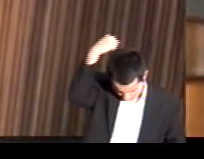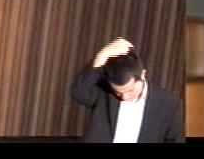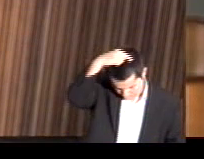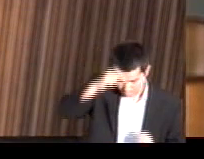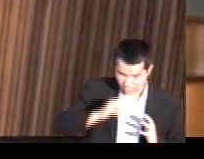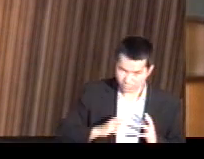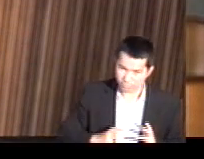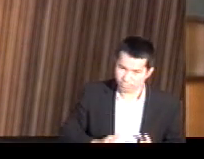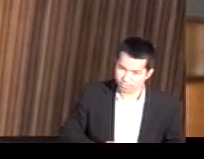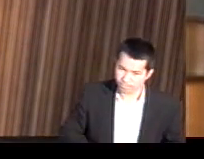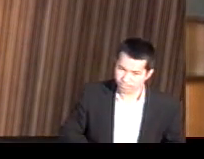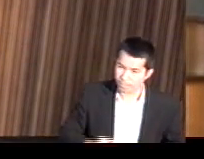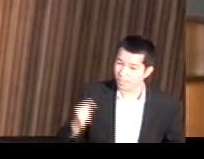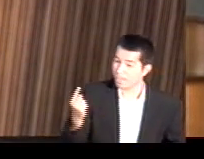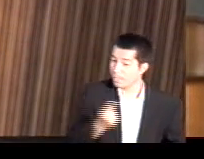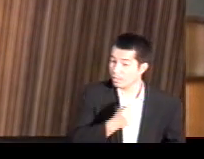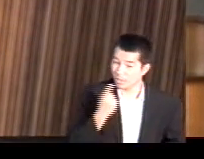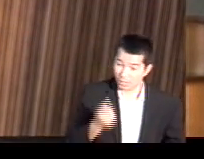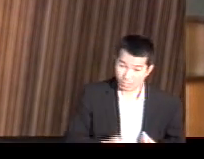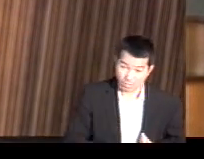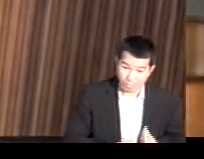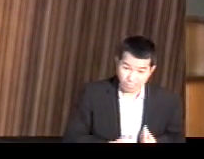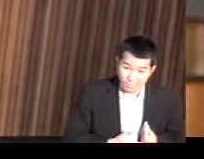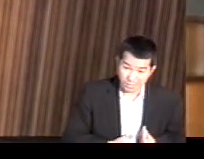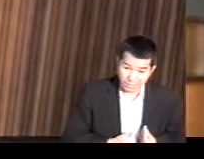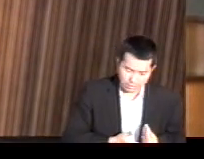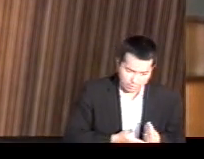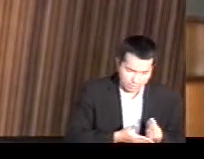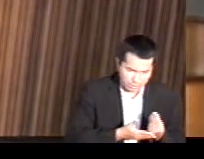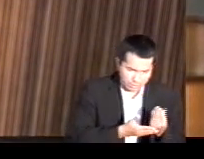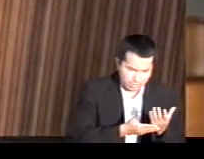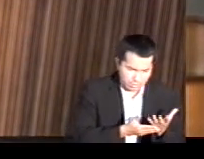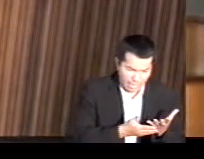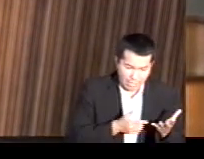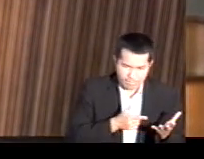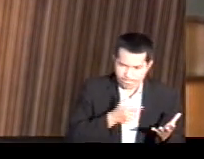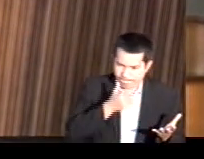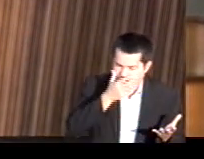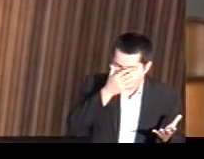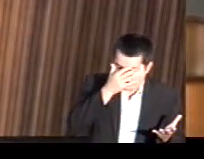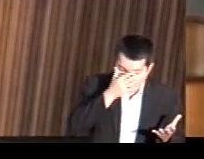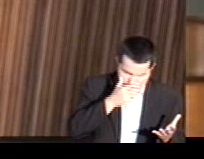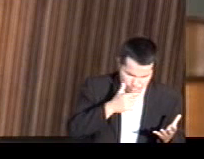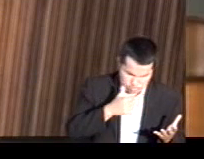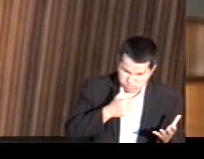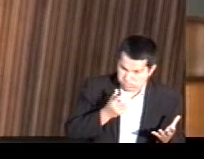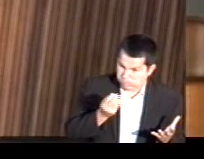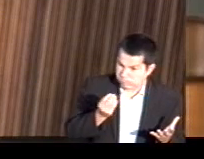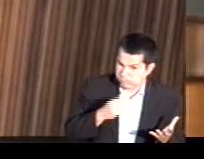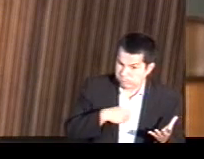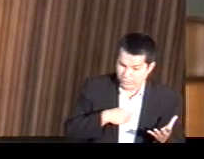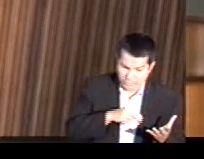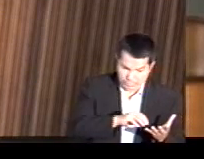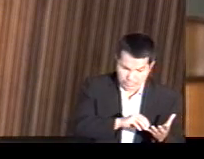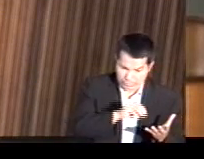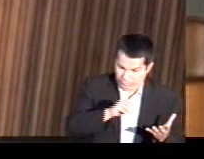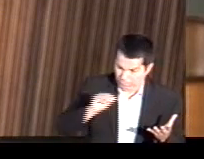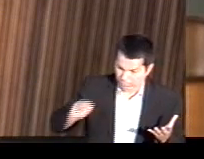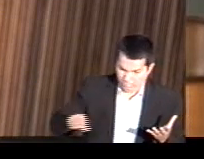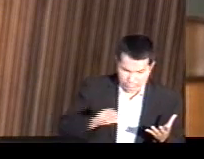Onde a gente tem que reconhecer que há coisas na nossa vida que Deus detesta.